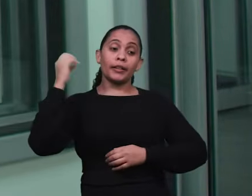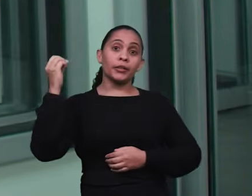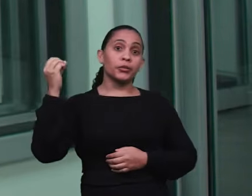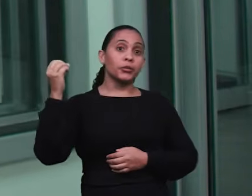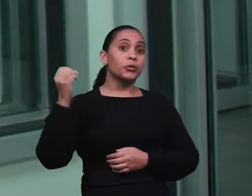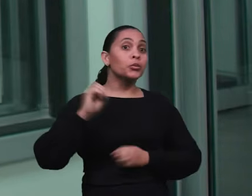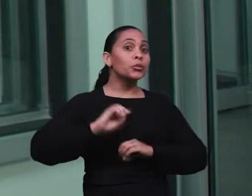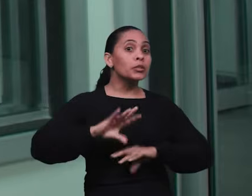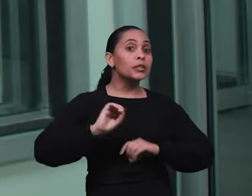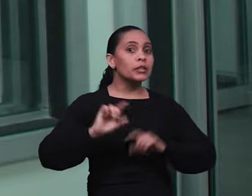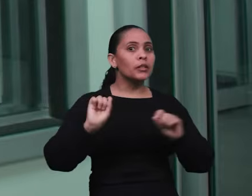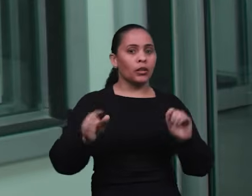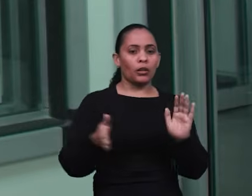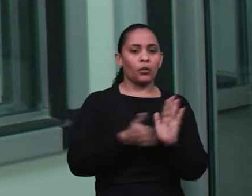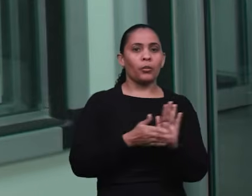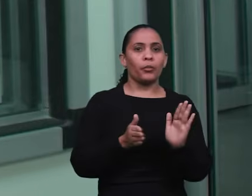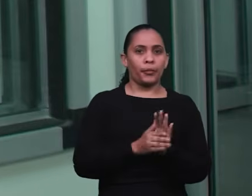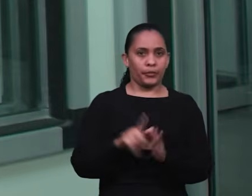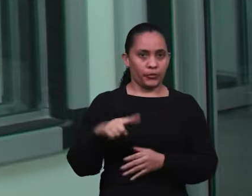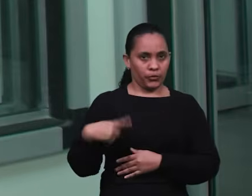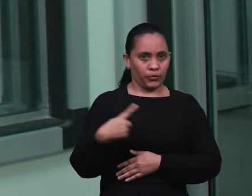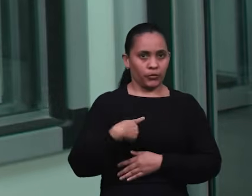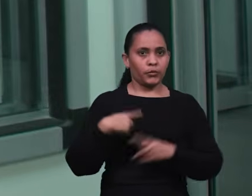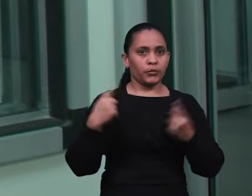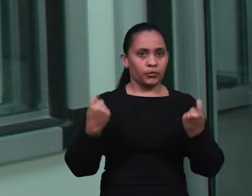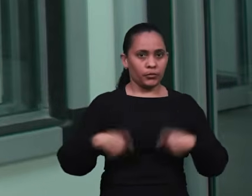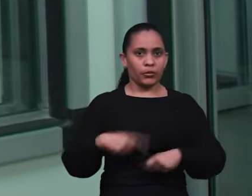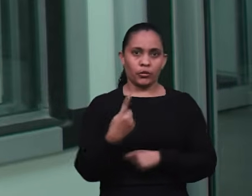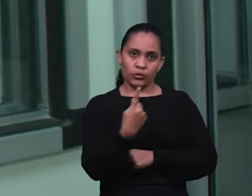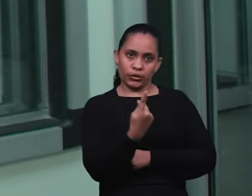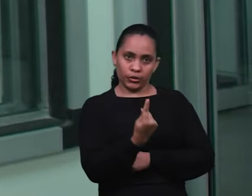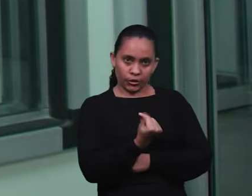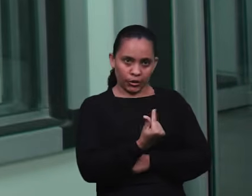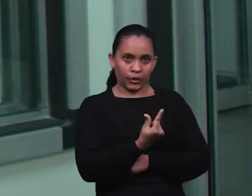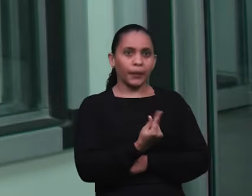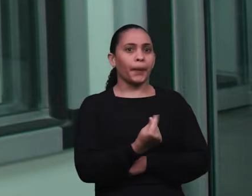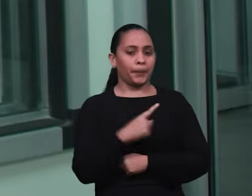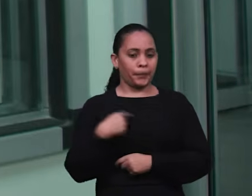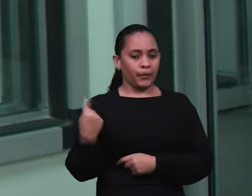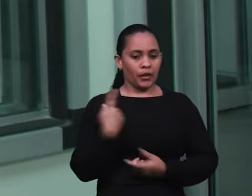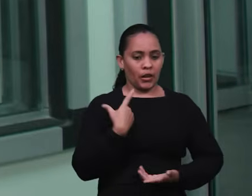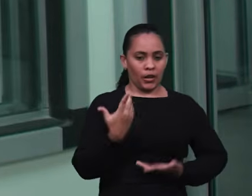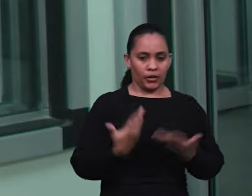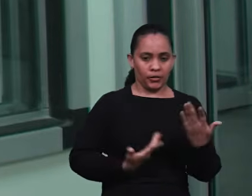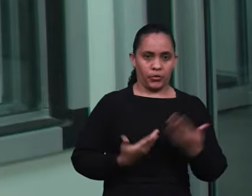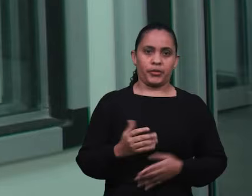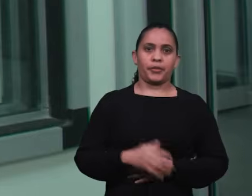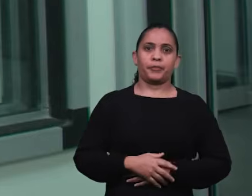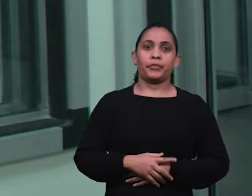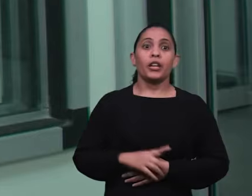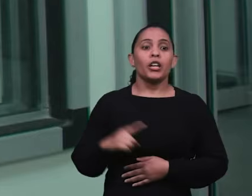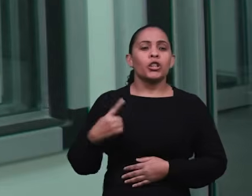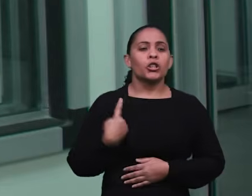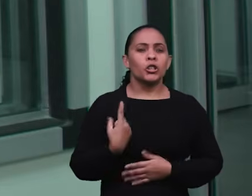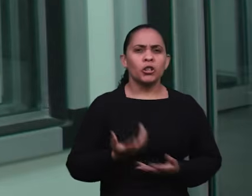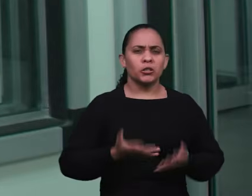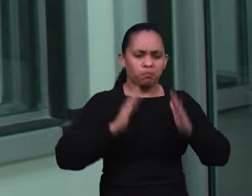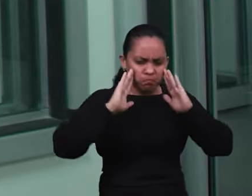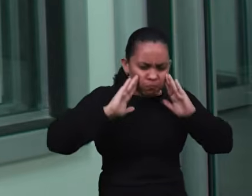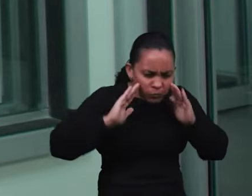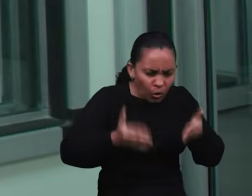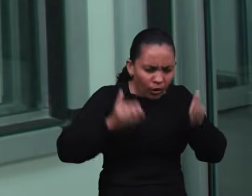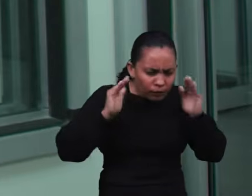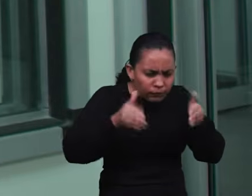Senhor, mas com um propósito. Então ele vai ser servido a nós, não a gente servir o